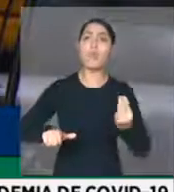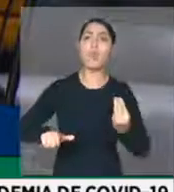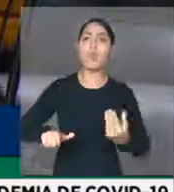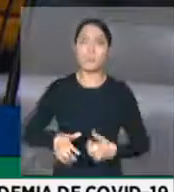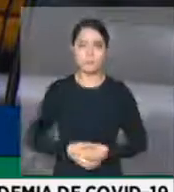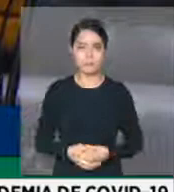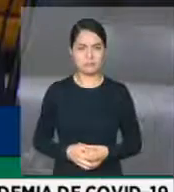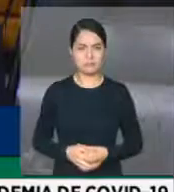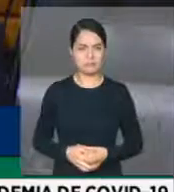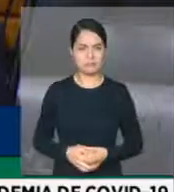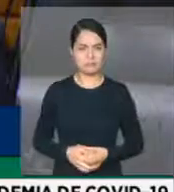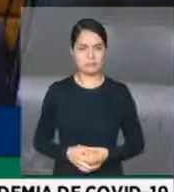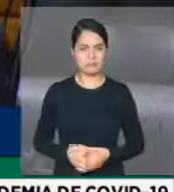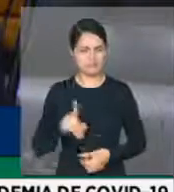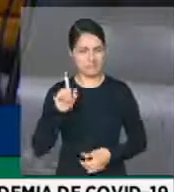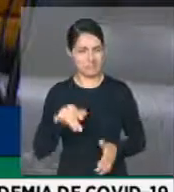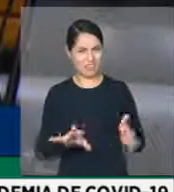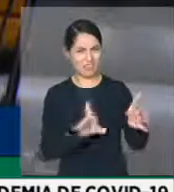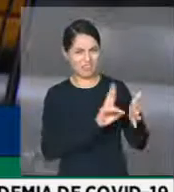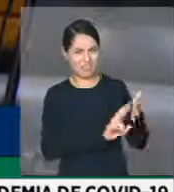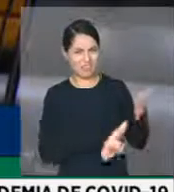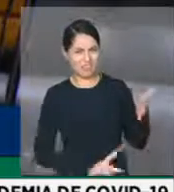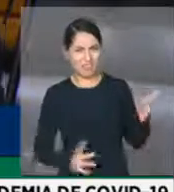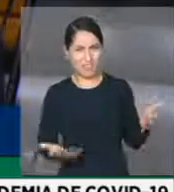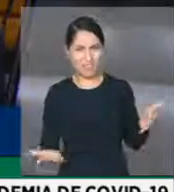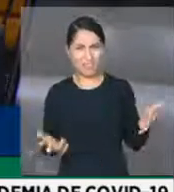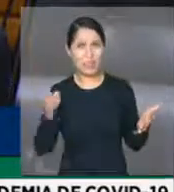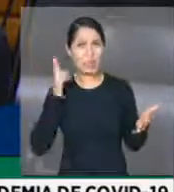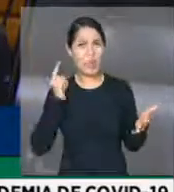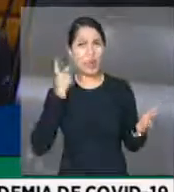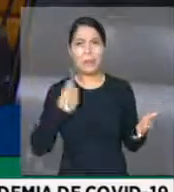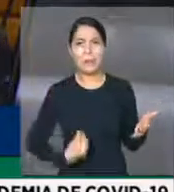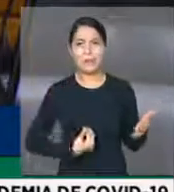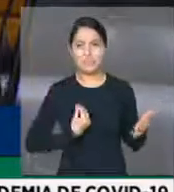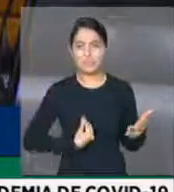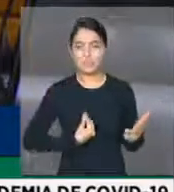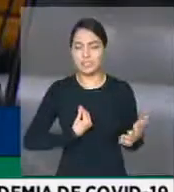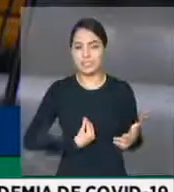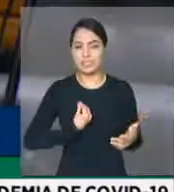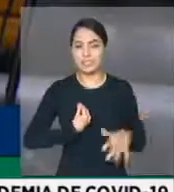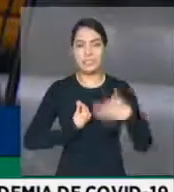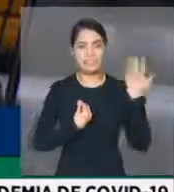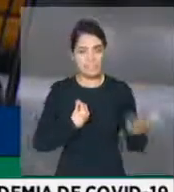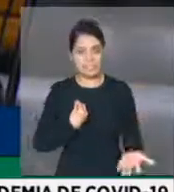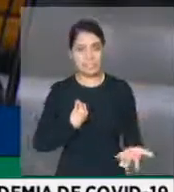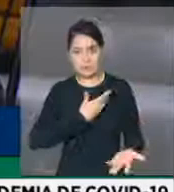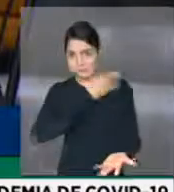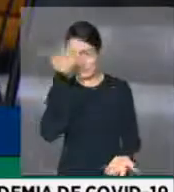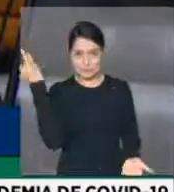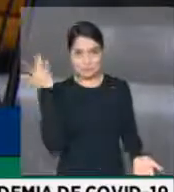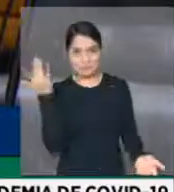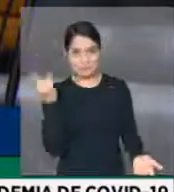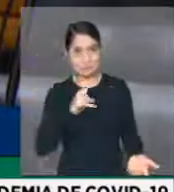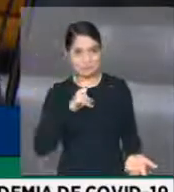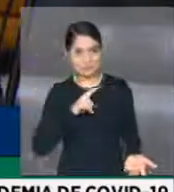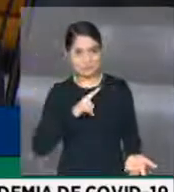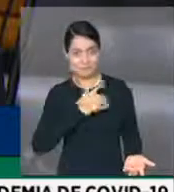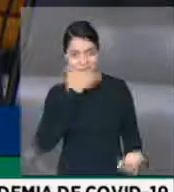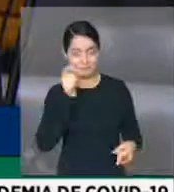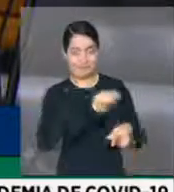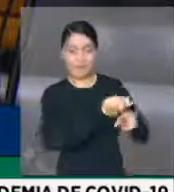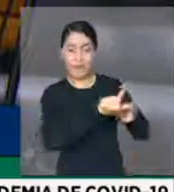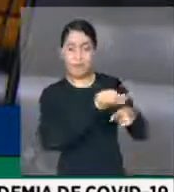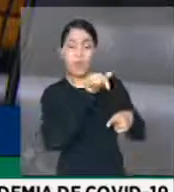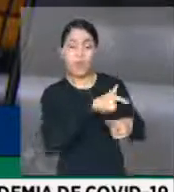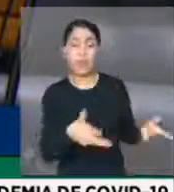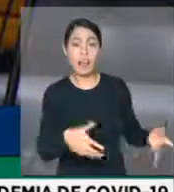É normal, é legítimo, inclusive, e nem acredito que aqueles que têm como locatário alguém que está sofrendo